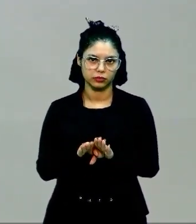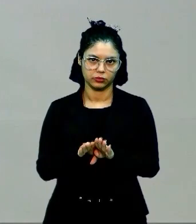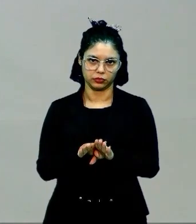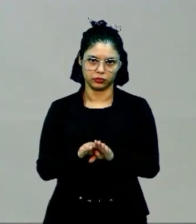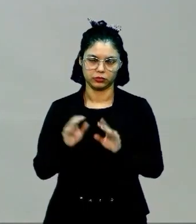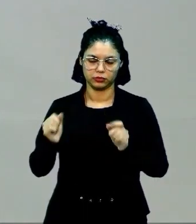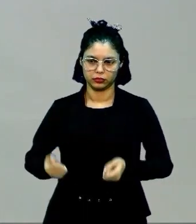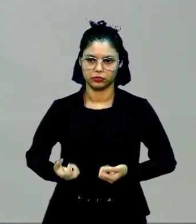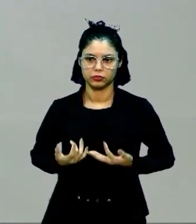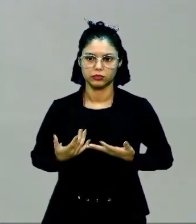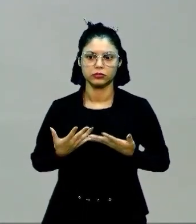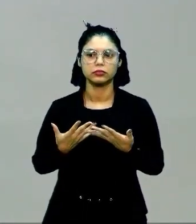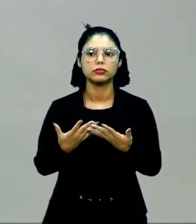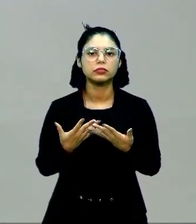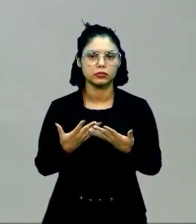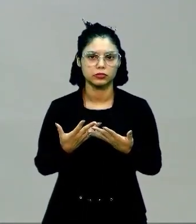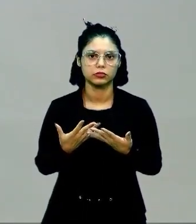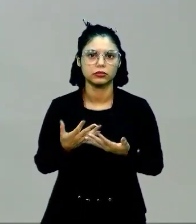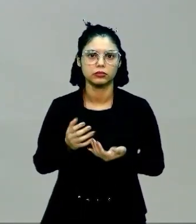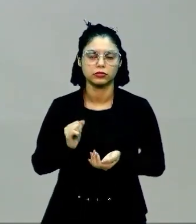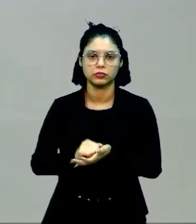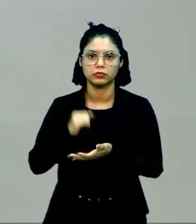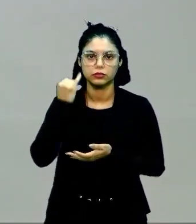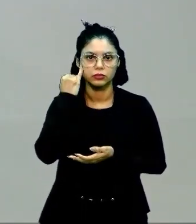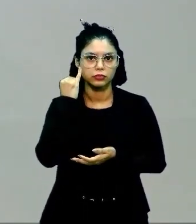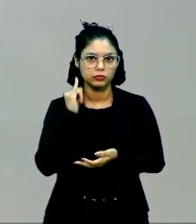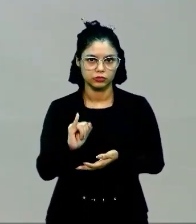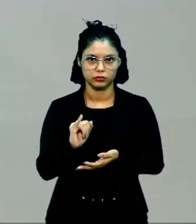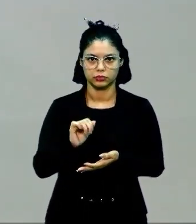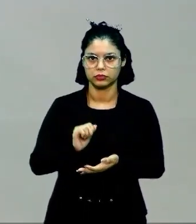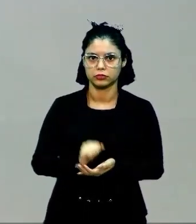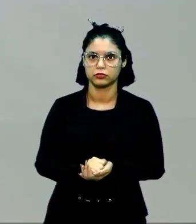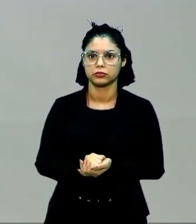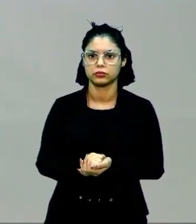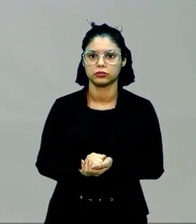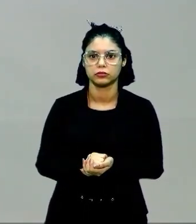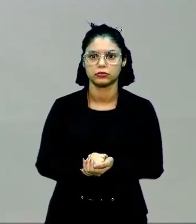são manifestações de ideias